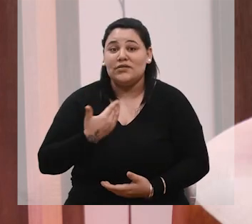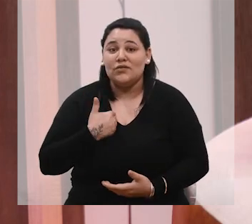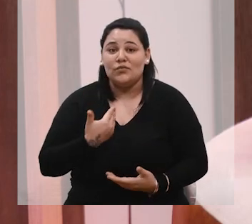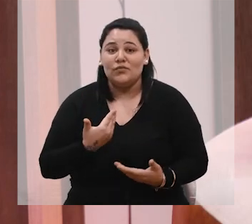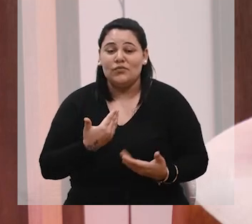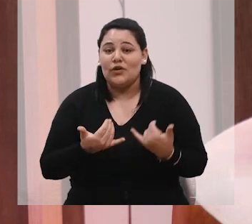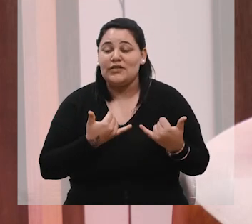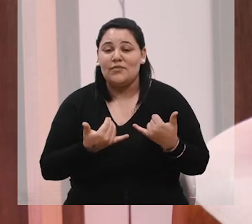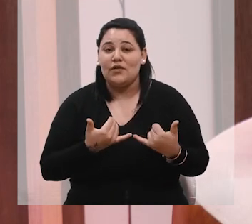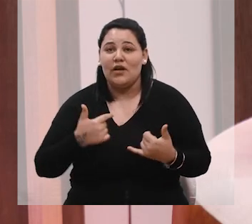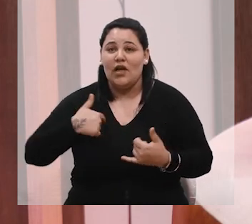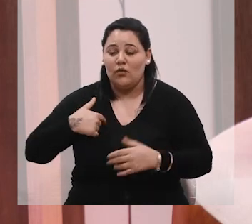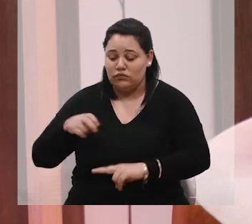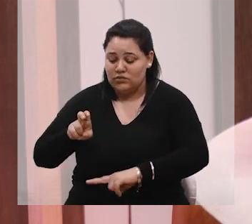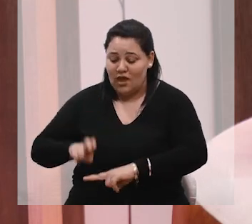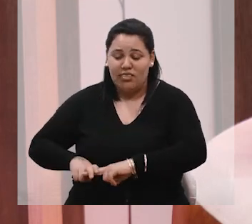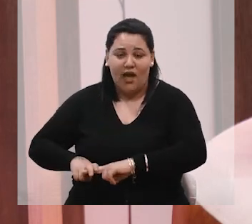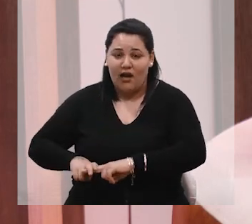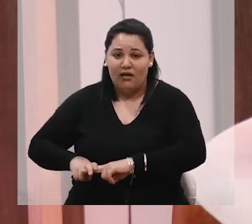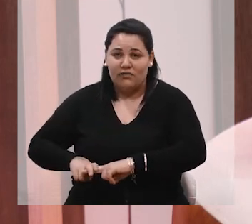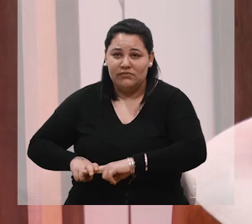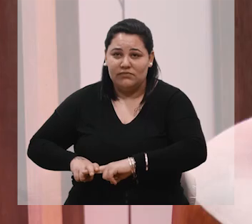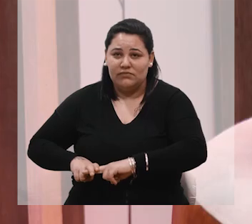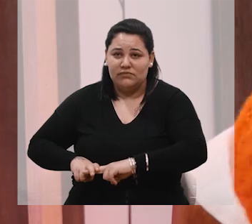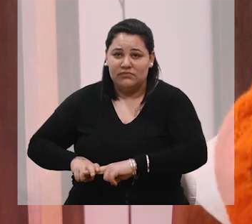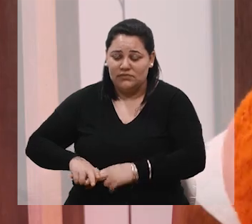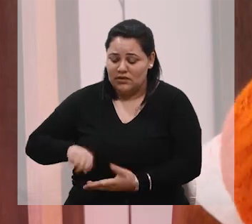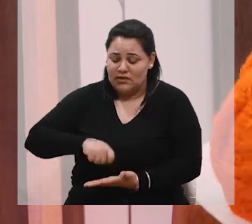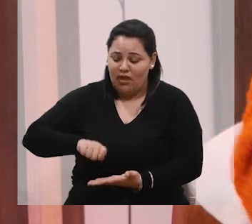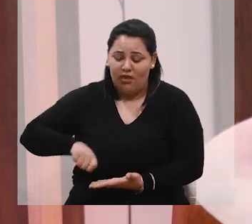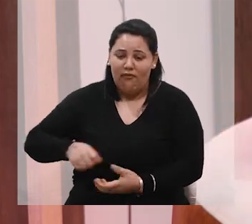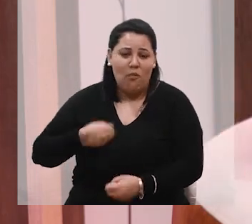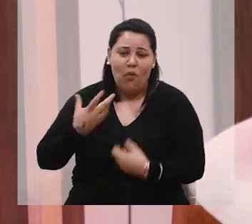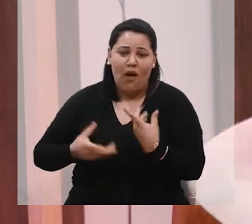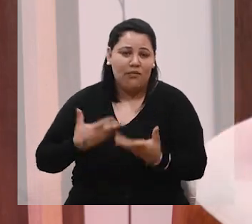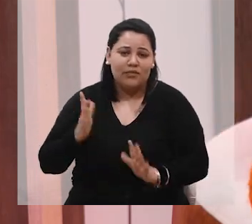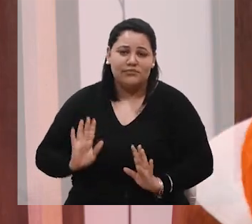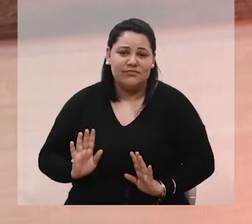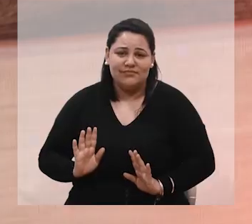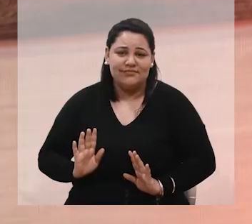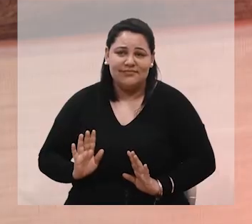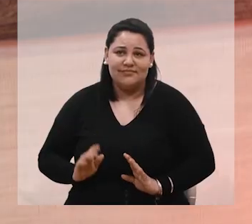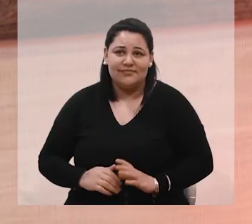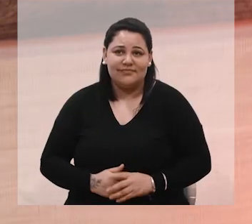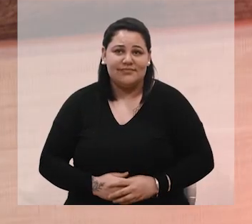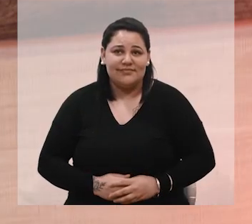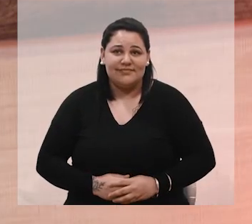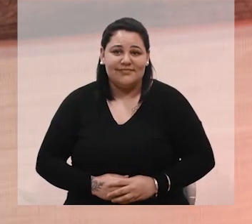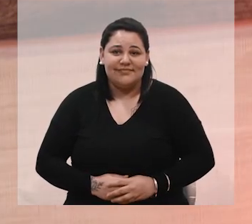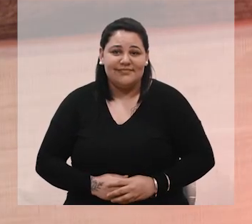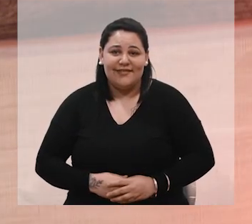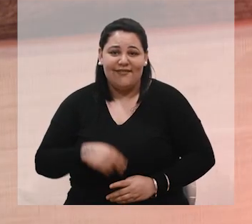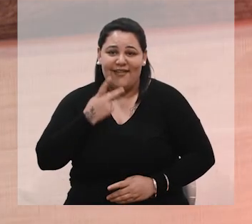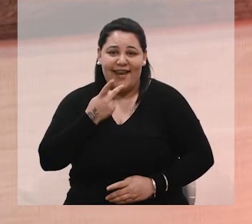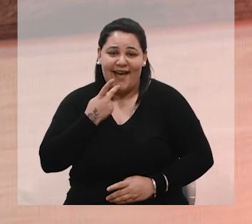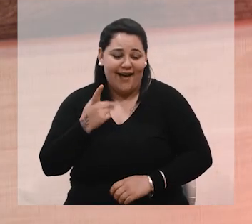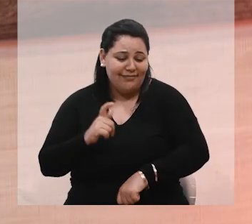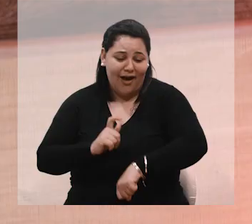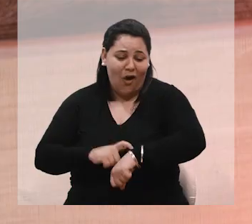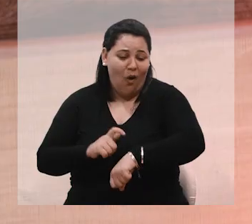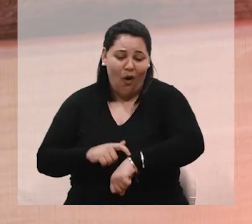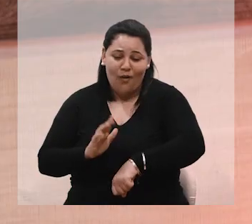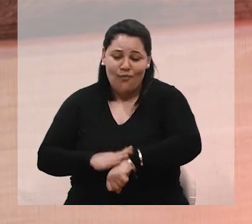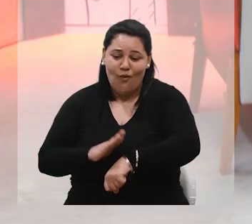aconteceu de sentar e de uma vez escrever um poema. Quase que psicografar.